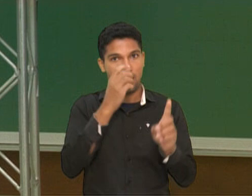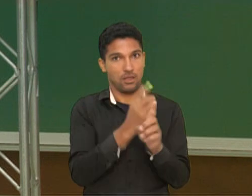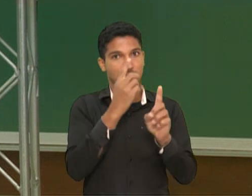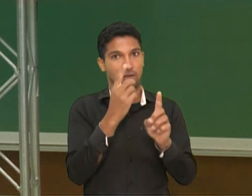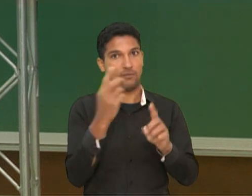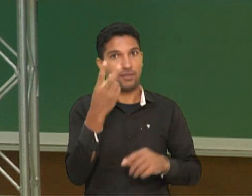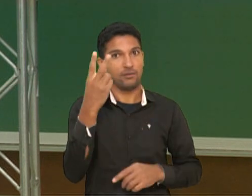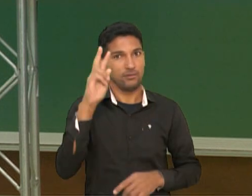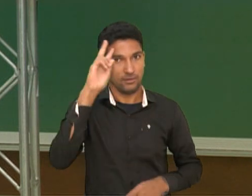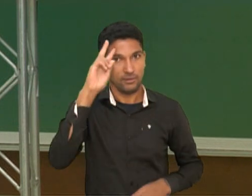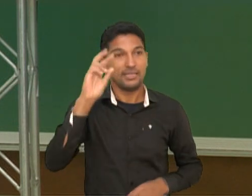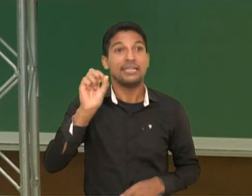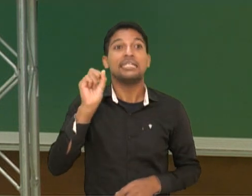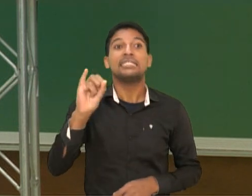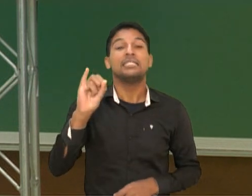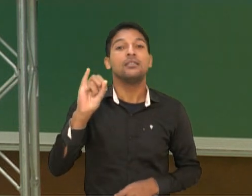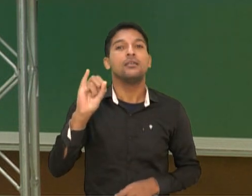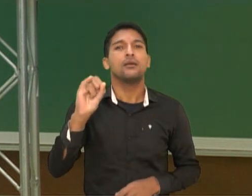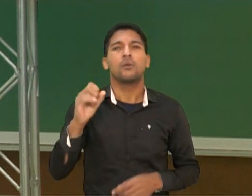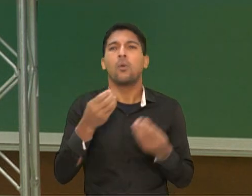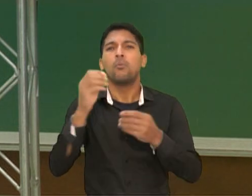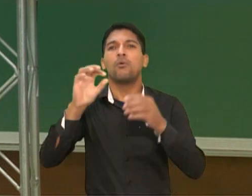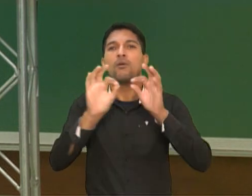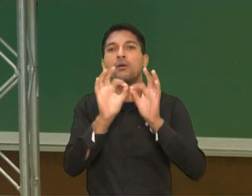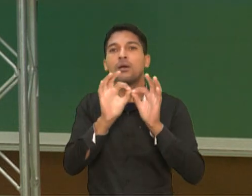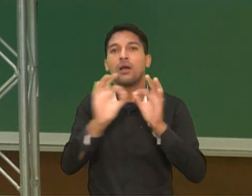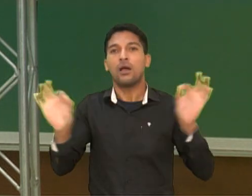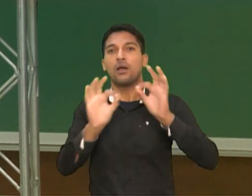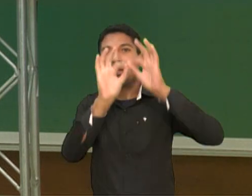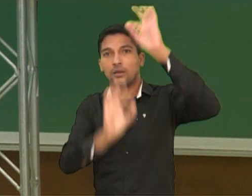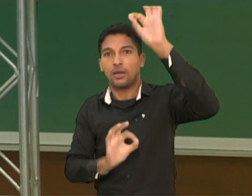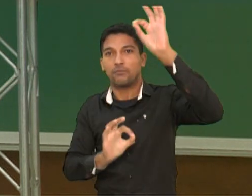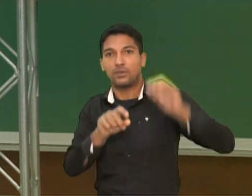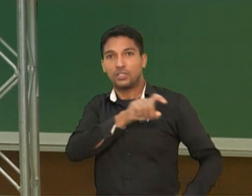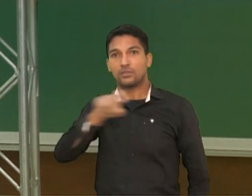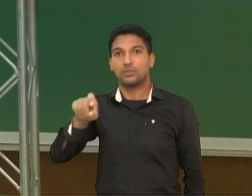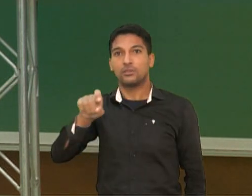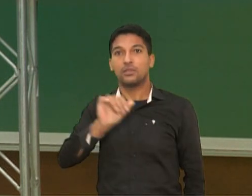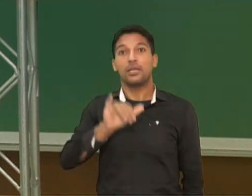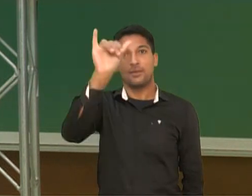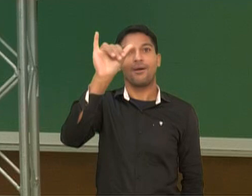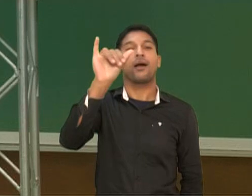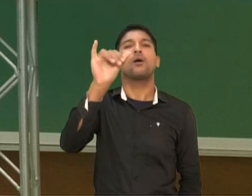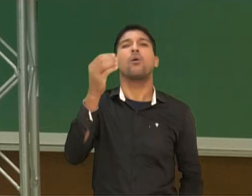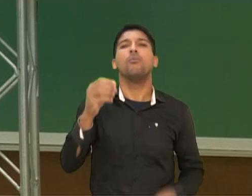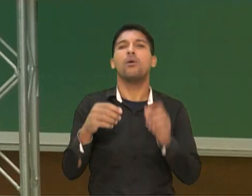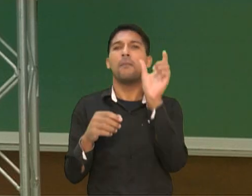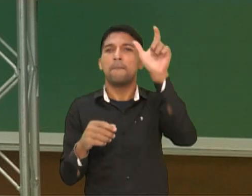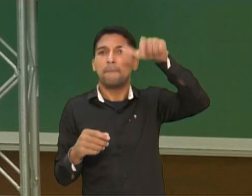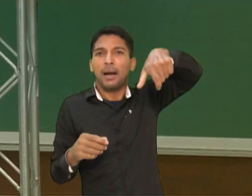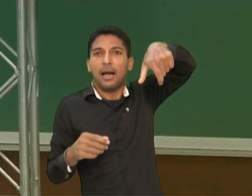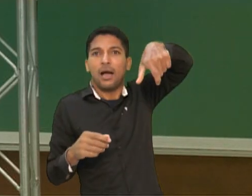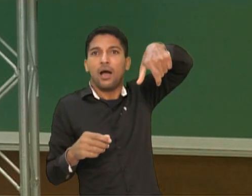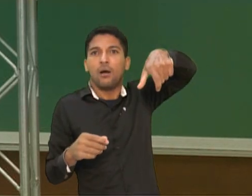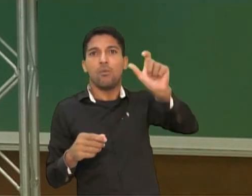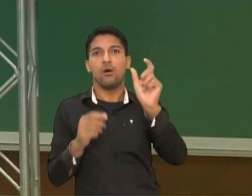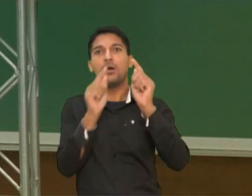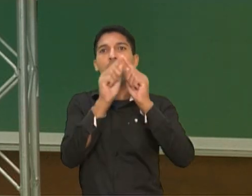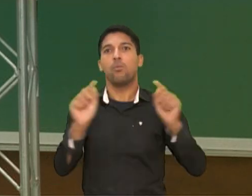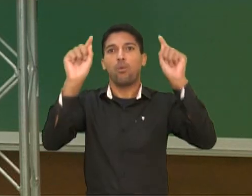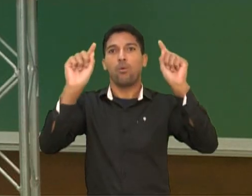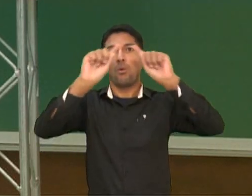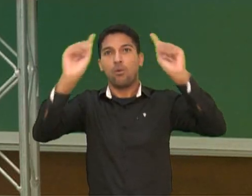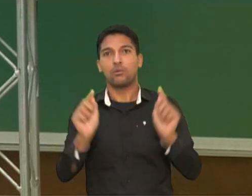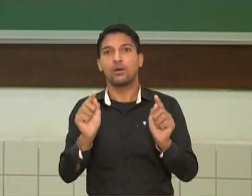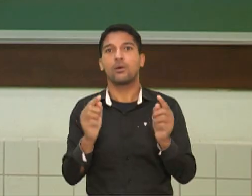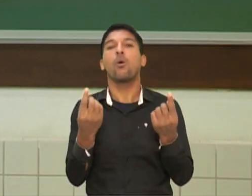Por quê? Porque o a, que é o coeficiente que acompanha o x², é positivo, é igual a 1.